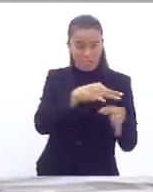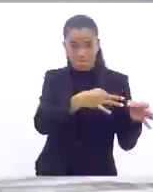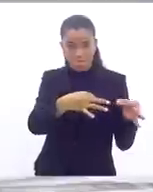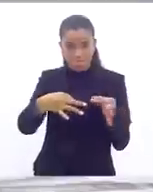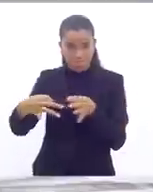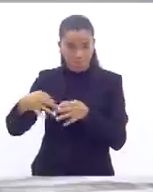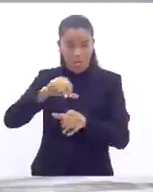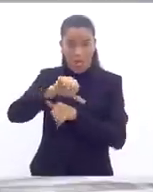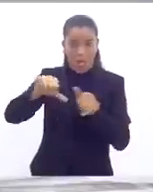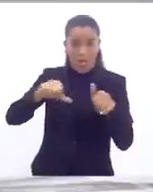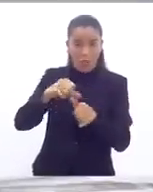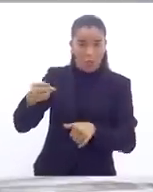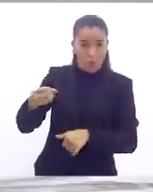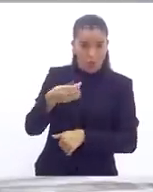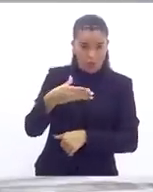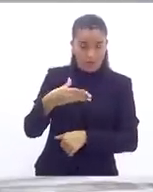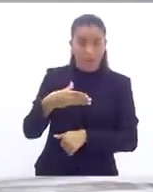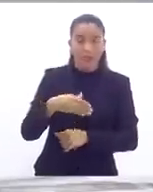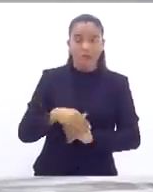atualizados